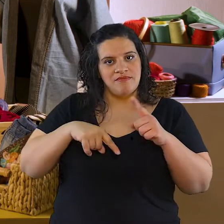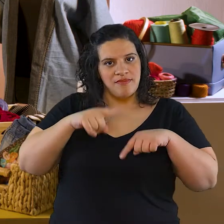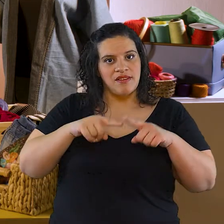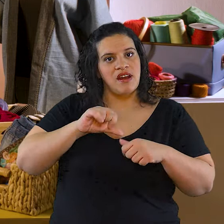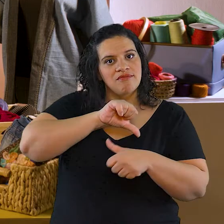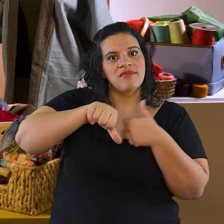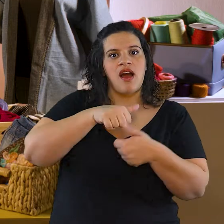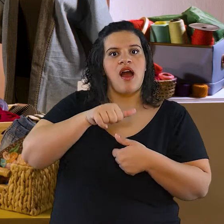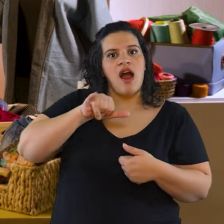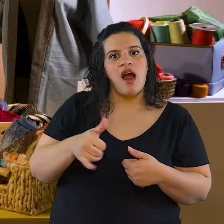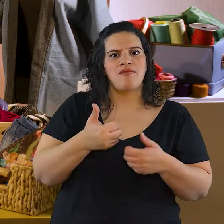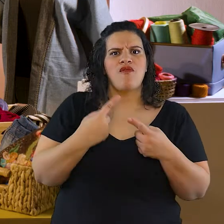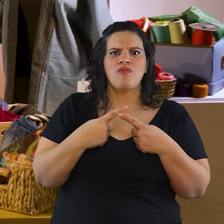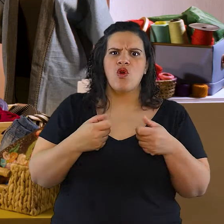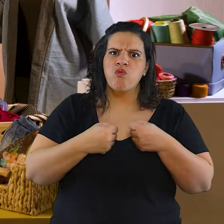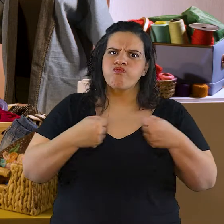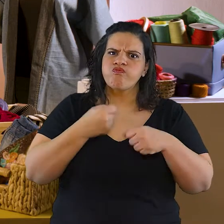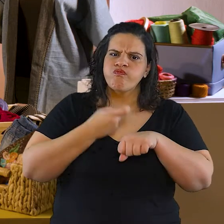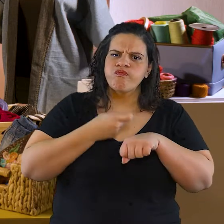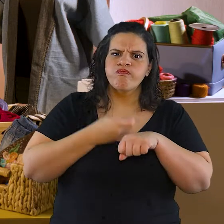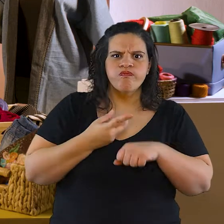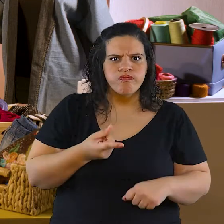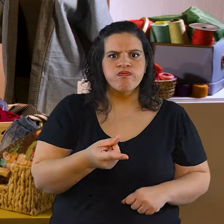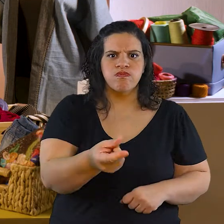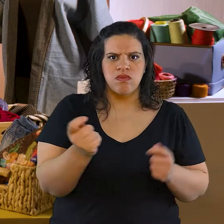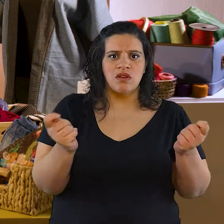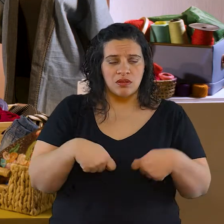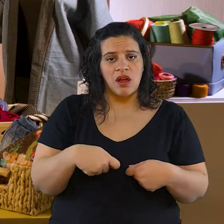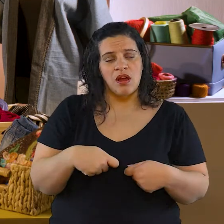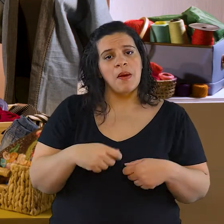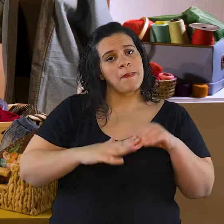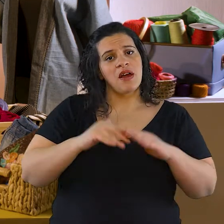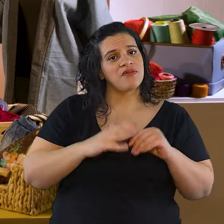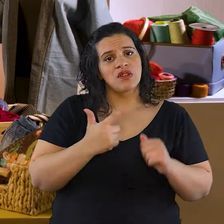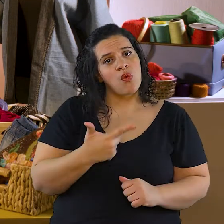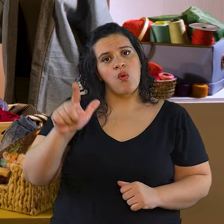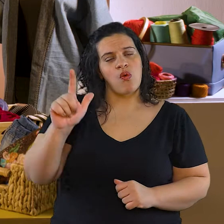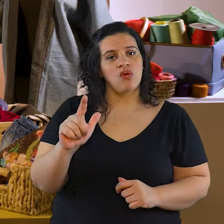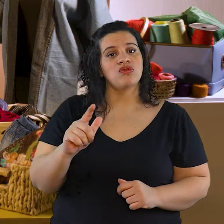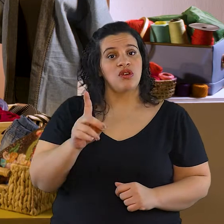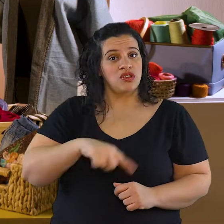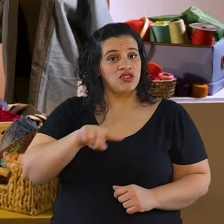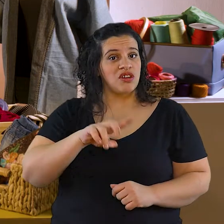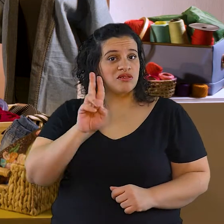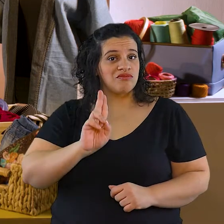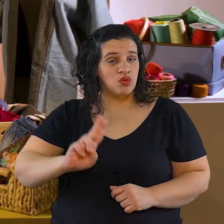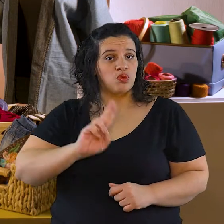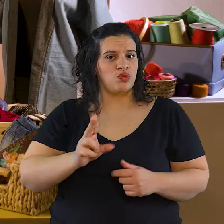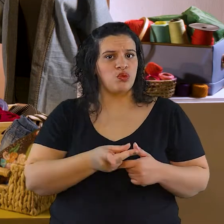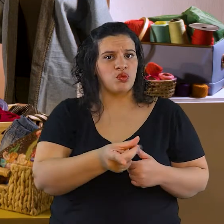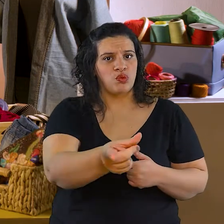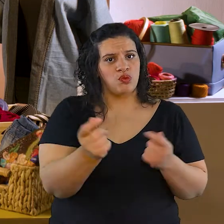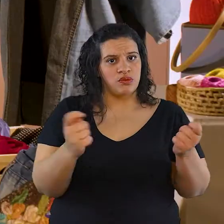esse material, que é um material super resistente e durável, para produzir uma outra peça que a gente vai conseguir